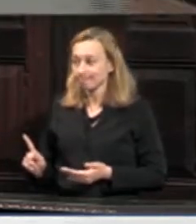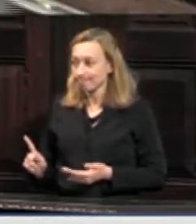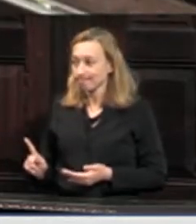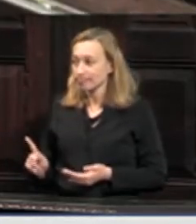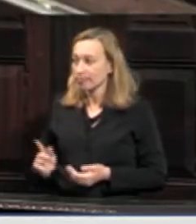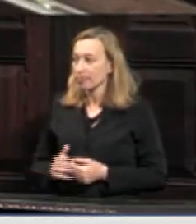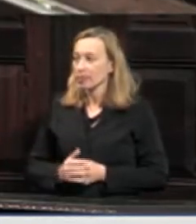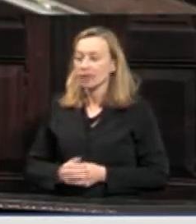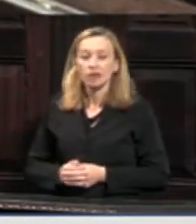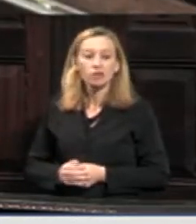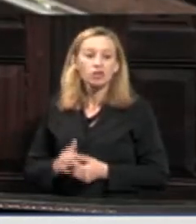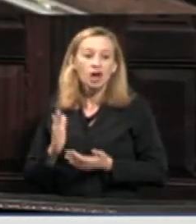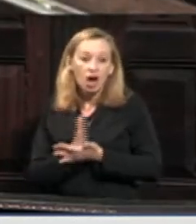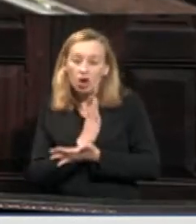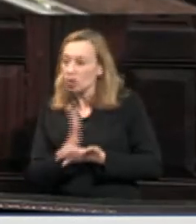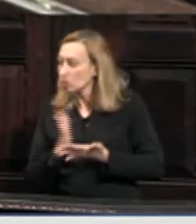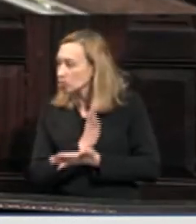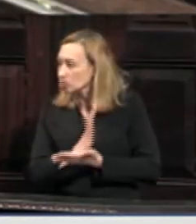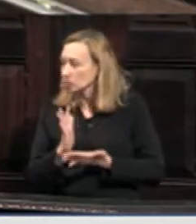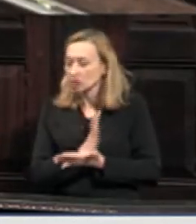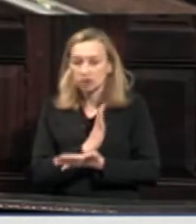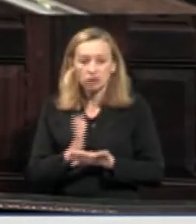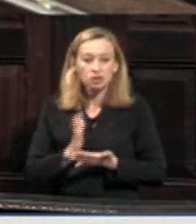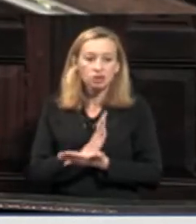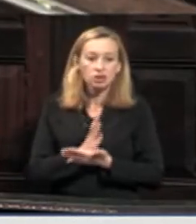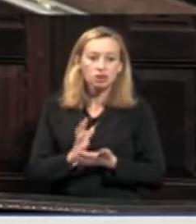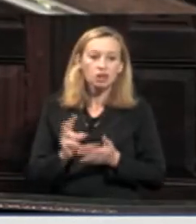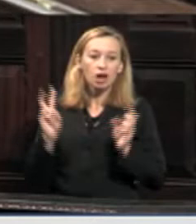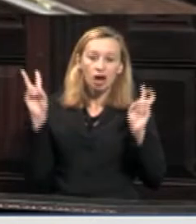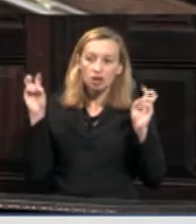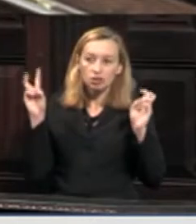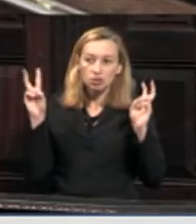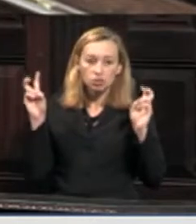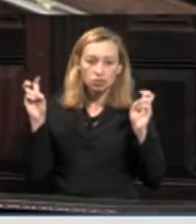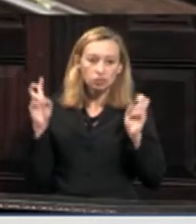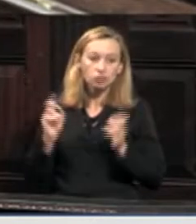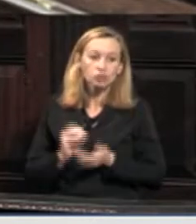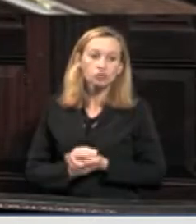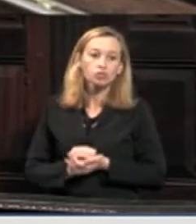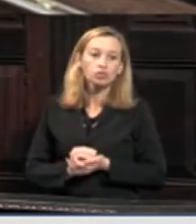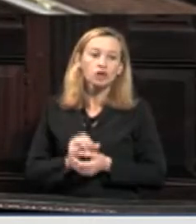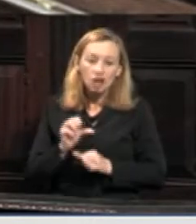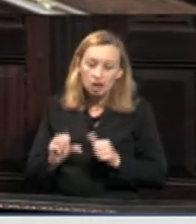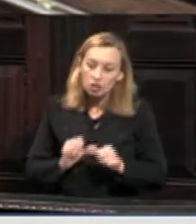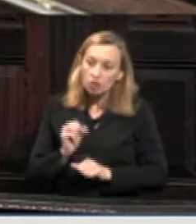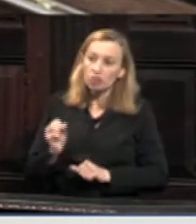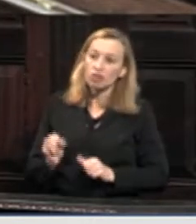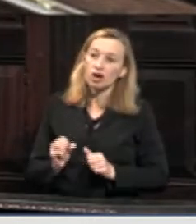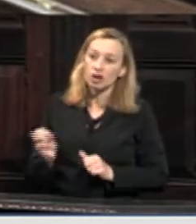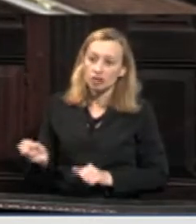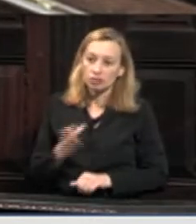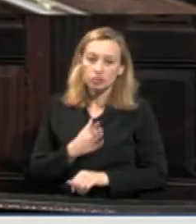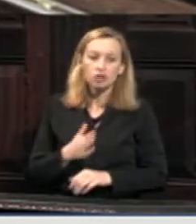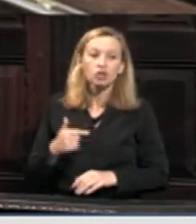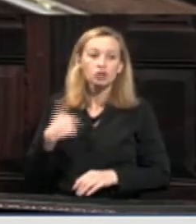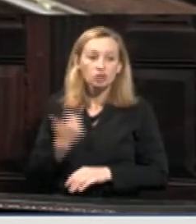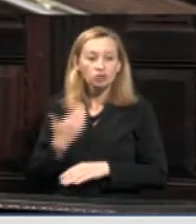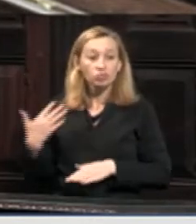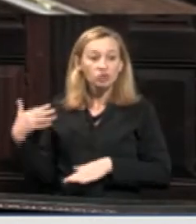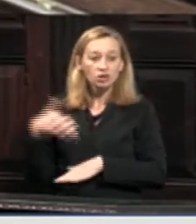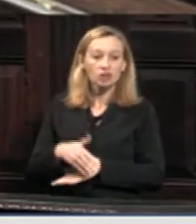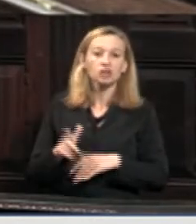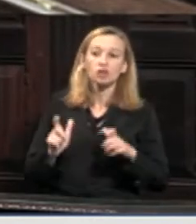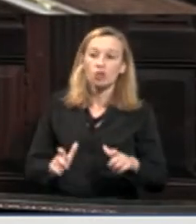governo, com alguns pontos vetados pelo governo e os vetos derrubados por essa casa. A gente está entrando agora